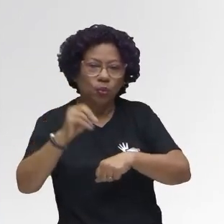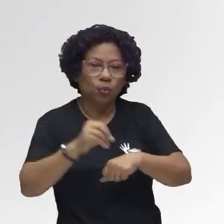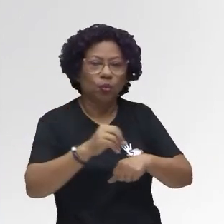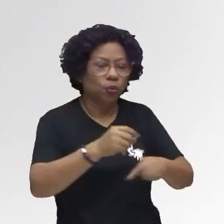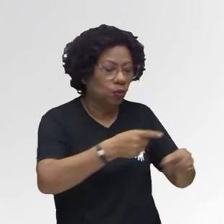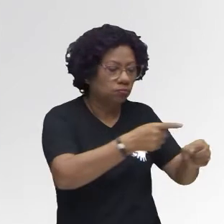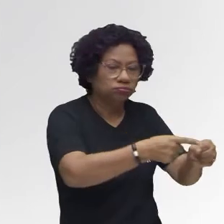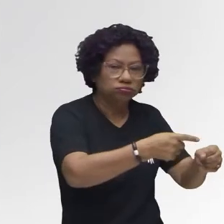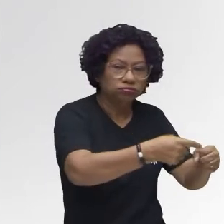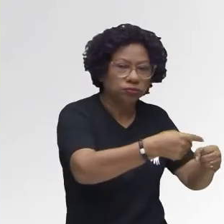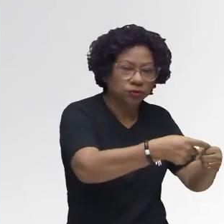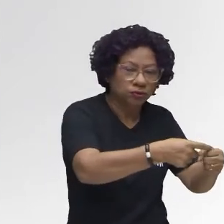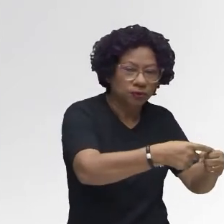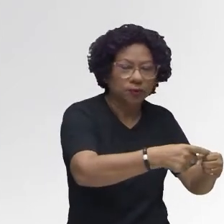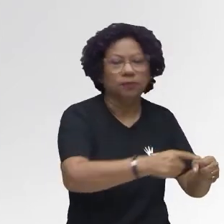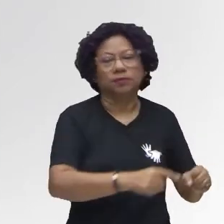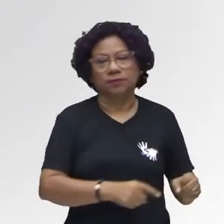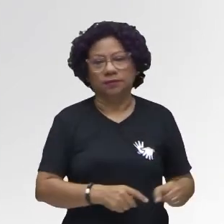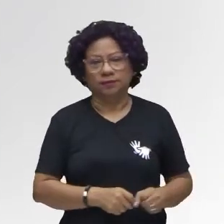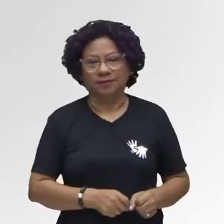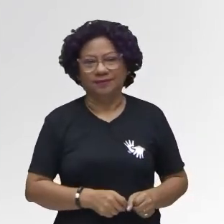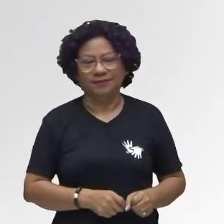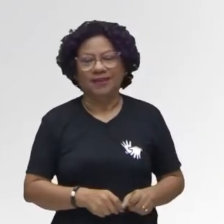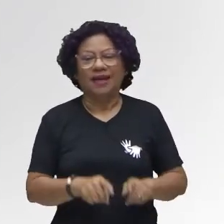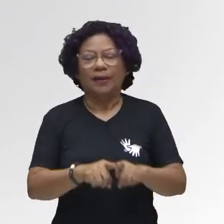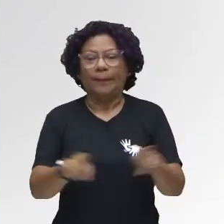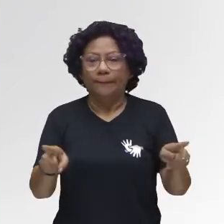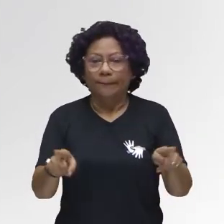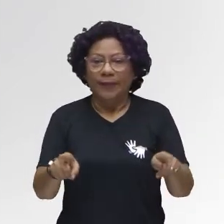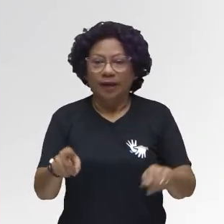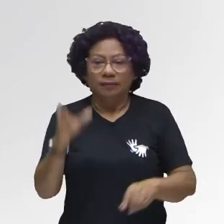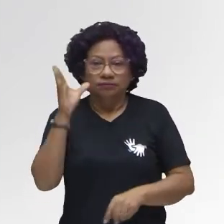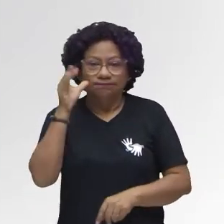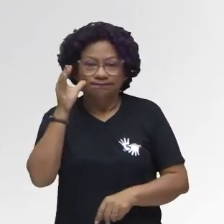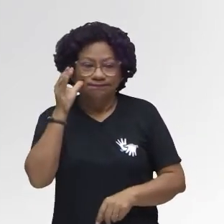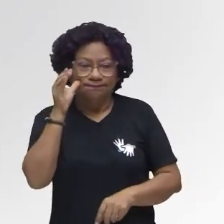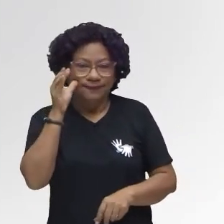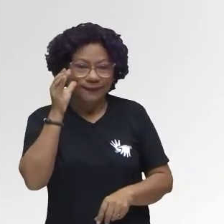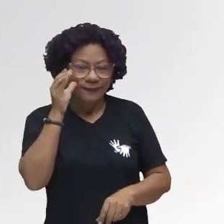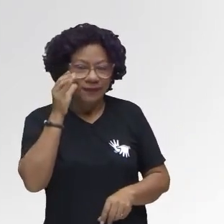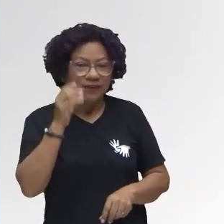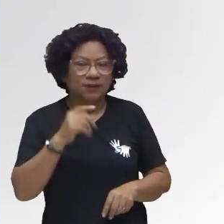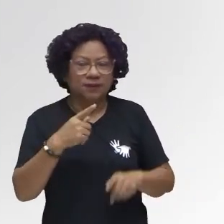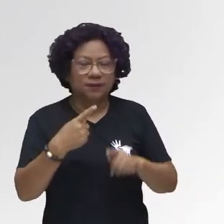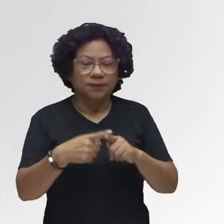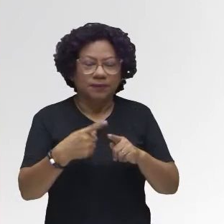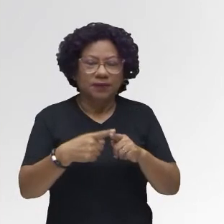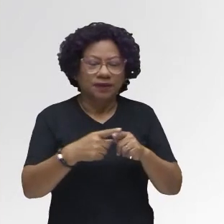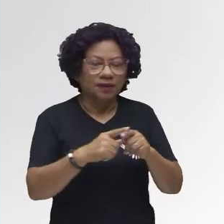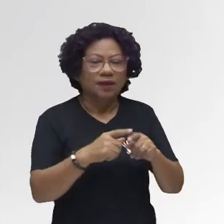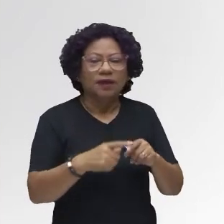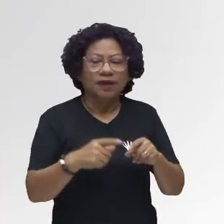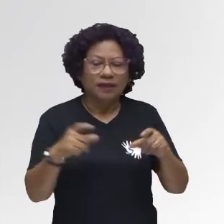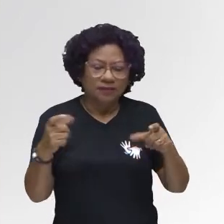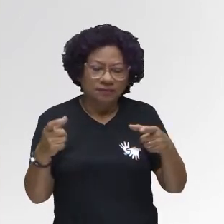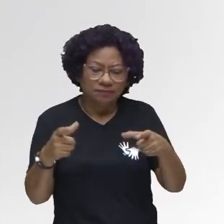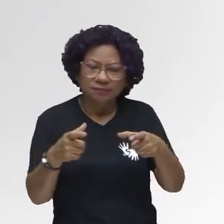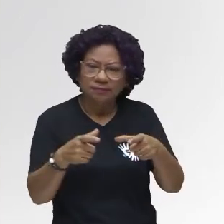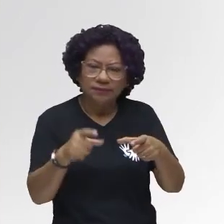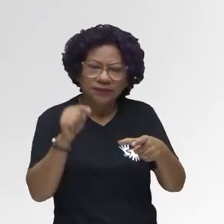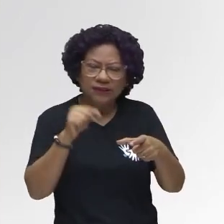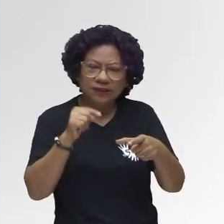o Brasil ele vai começar a ter mais destaque econômico, mesmo sendo colônia, porque ele vai ser descoberta